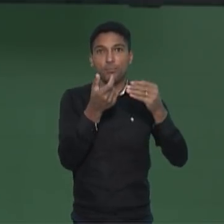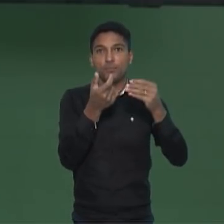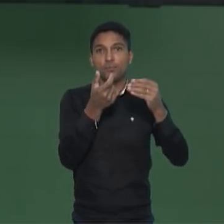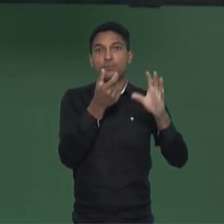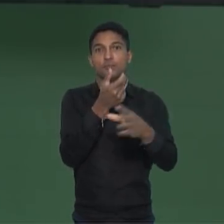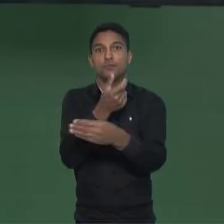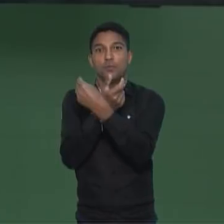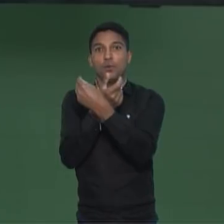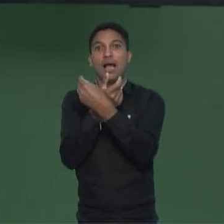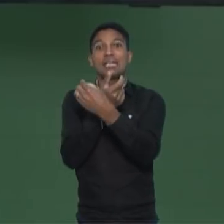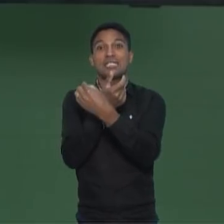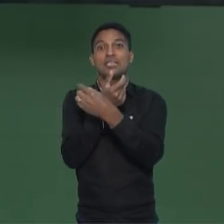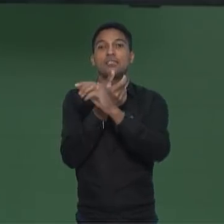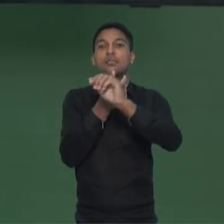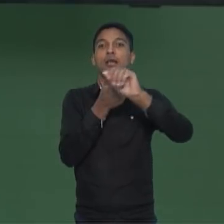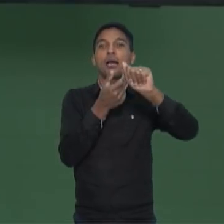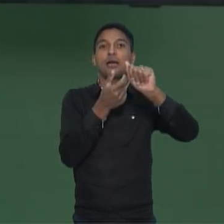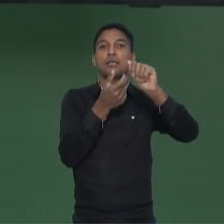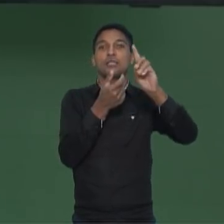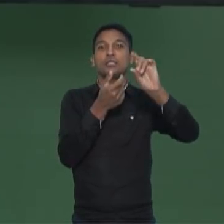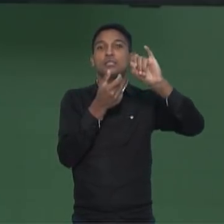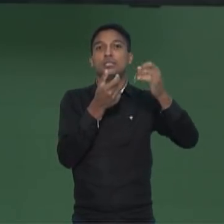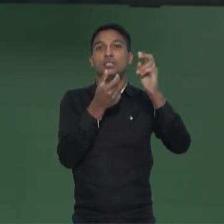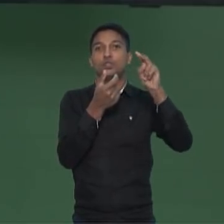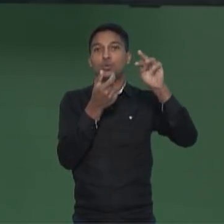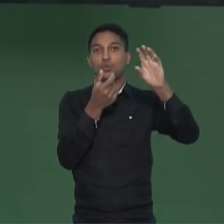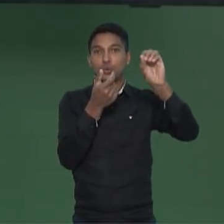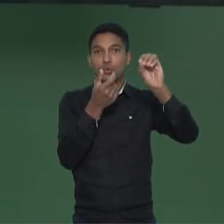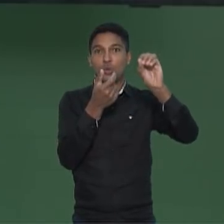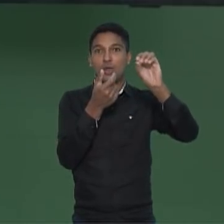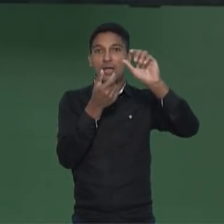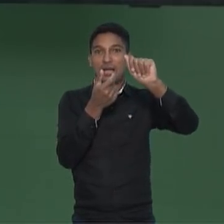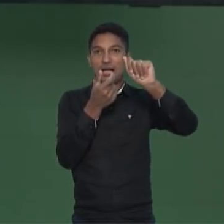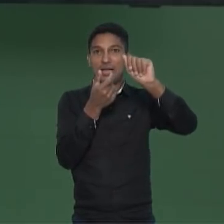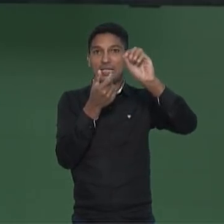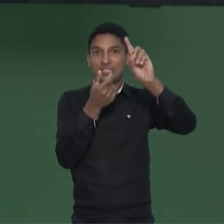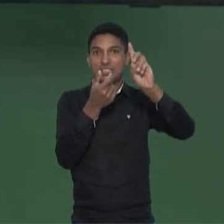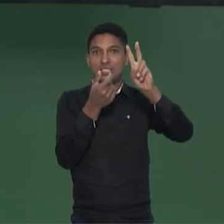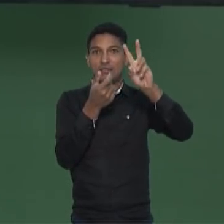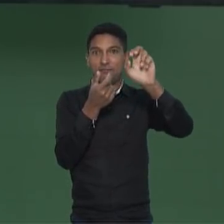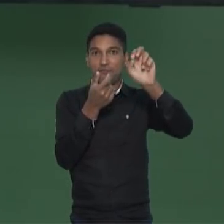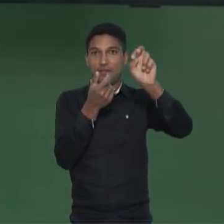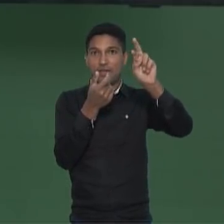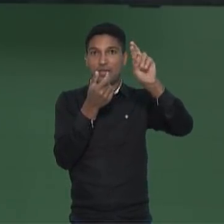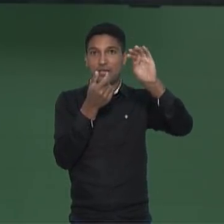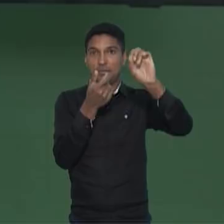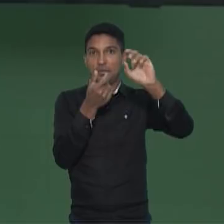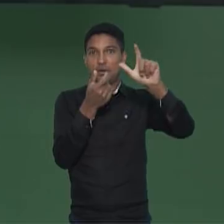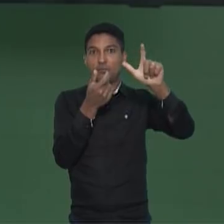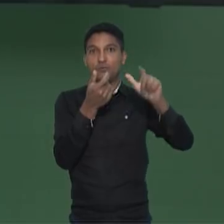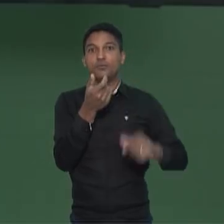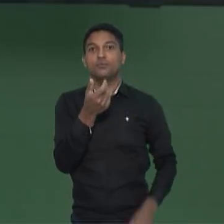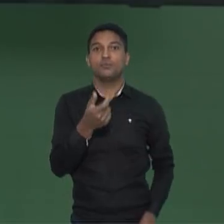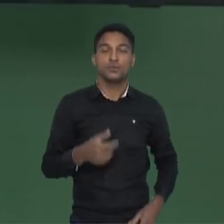Repare nesse exemplo para a gente fazer uma revisão sobre termo regente e o termo